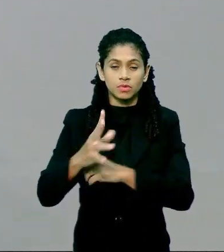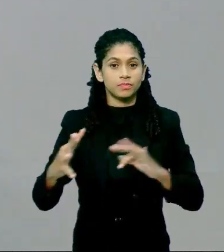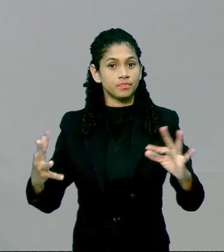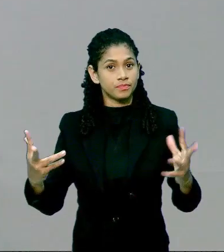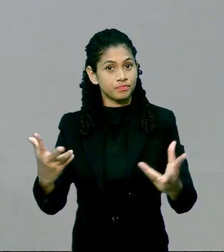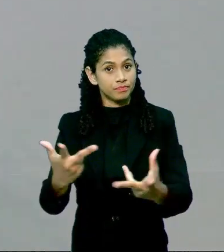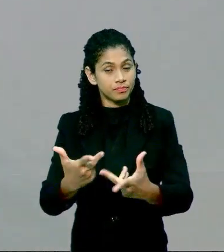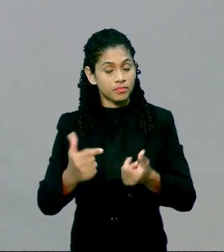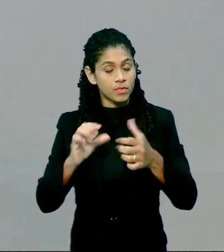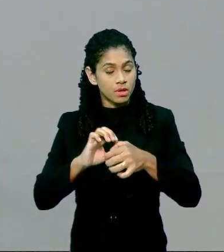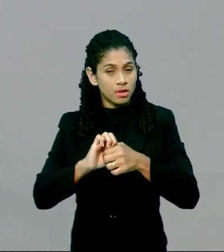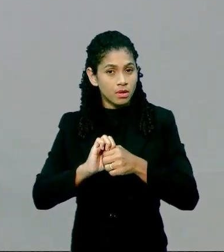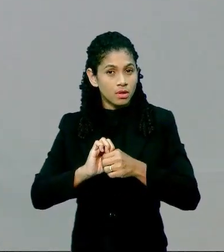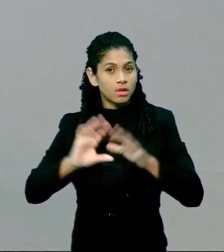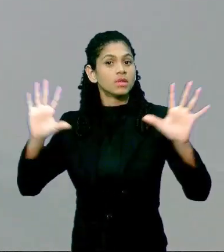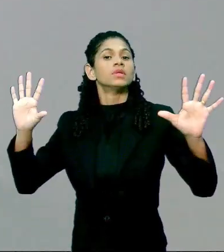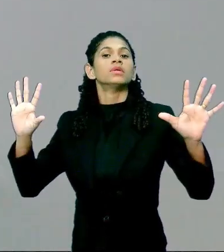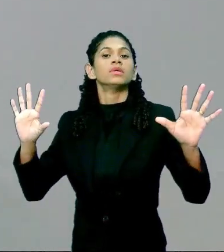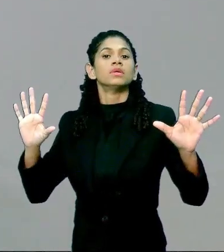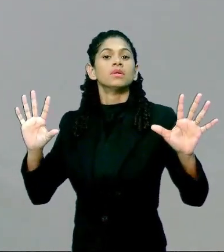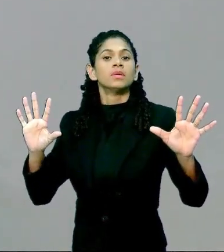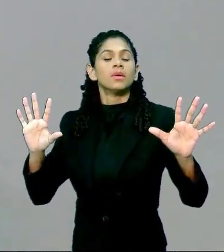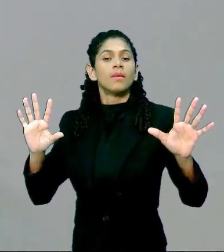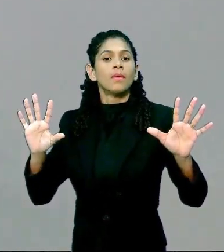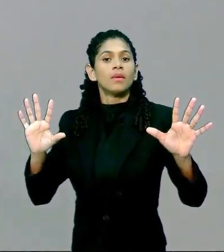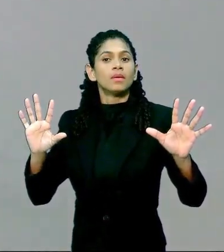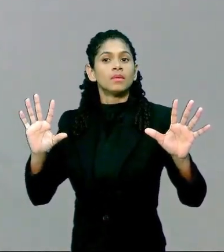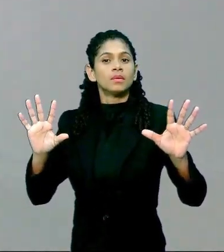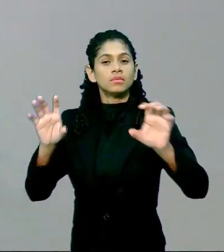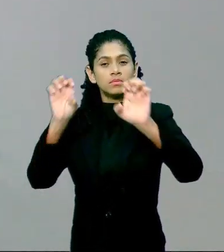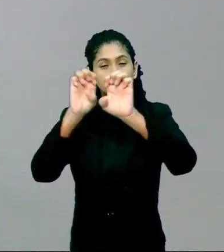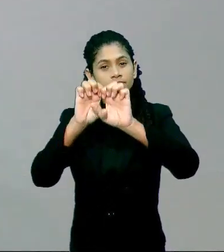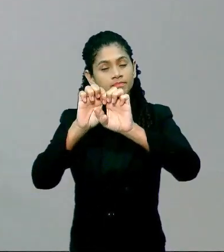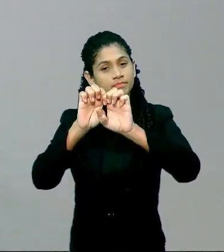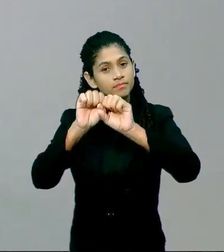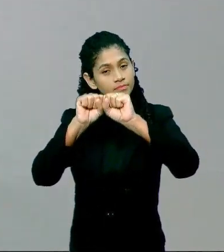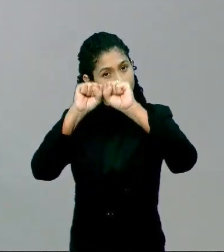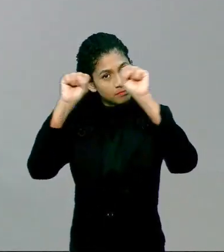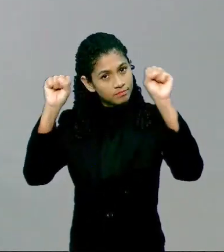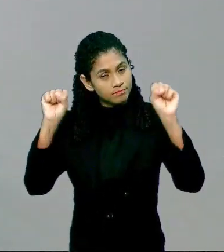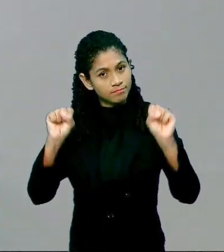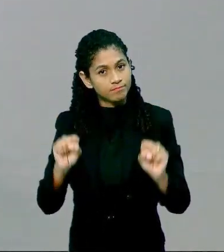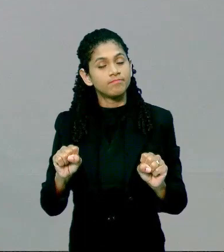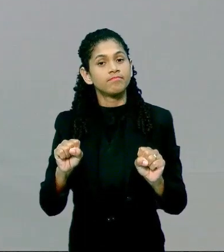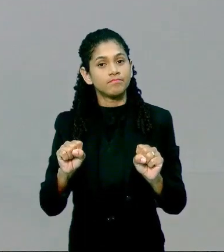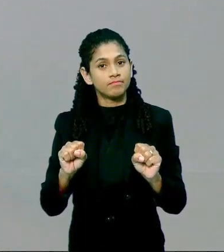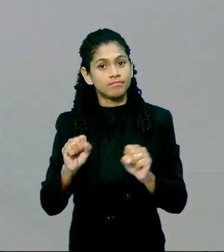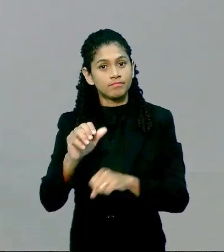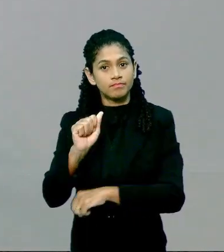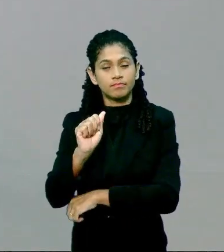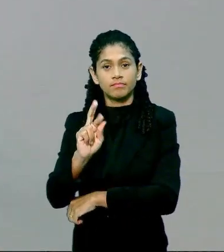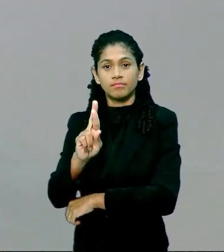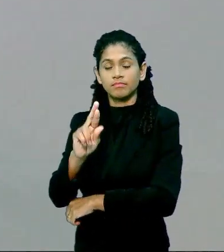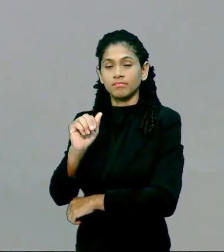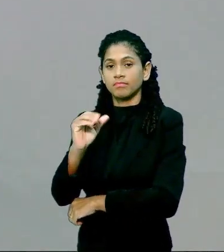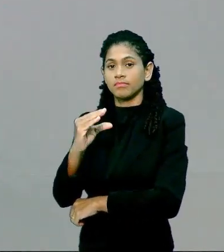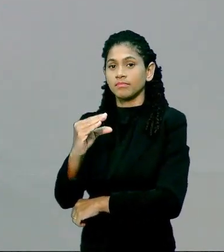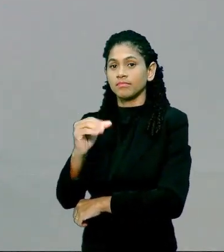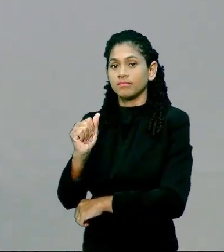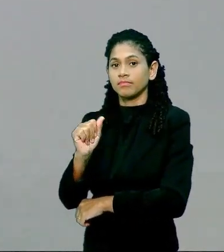se desprender, se desrotular de sistemas um pouco arcaicos. Tranquilo? Então, compreendida